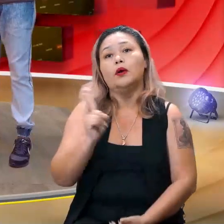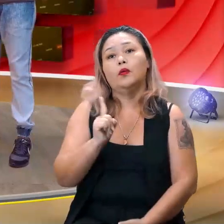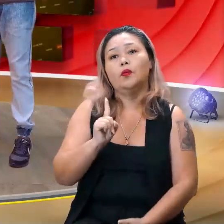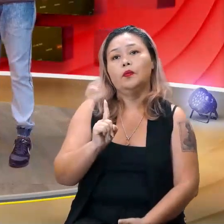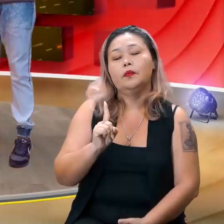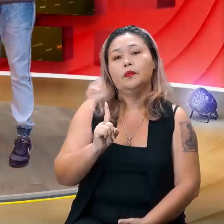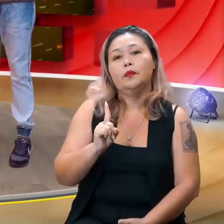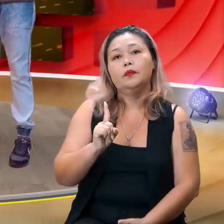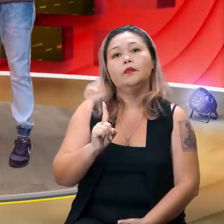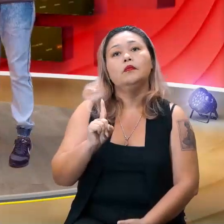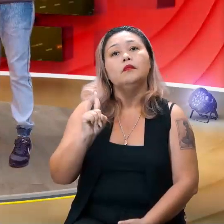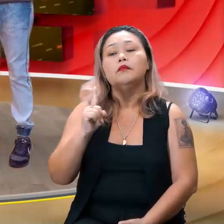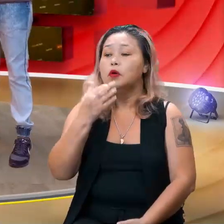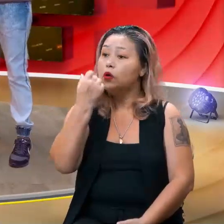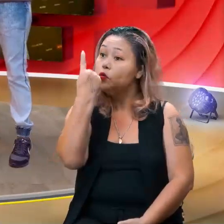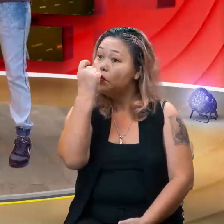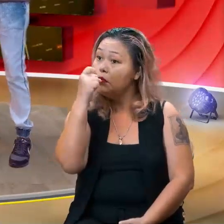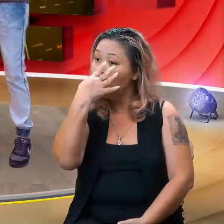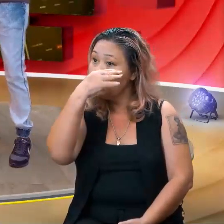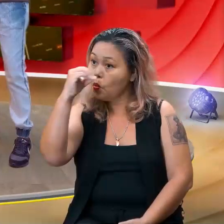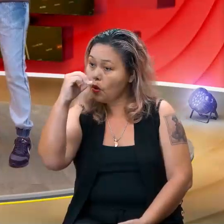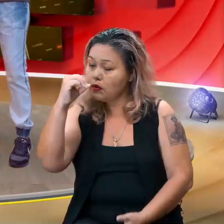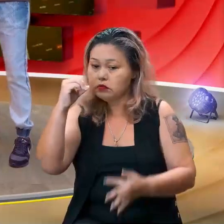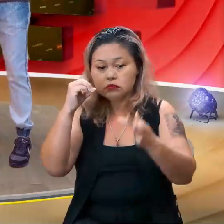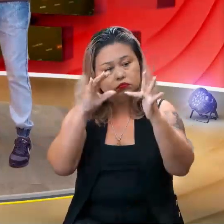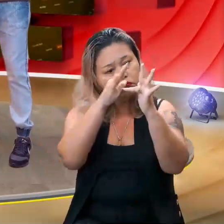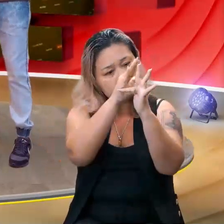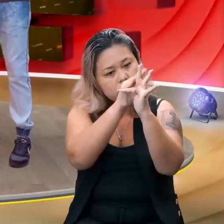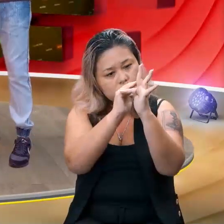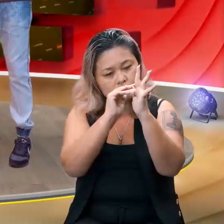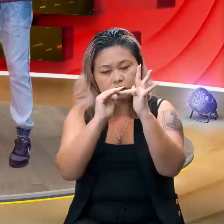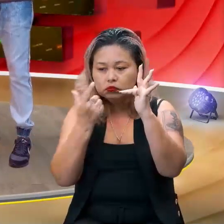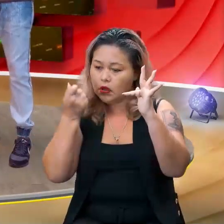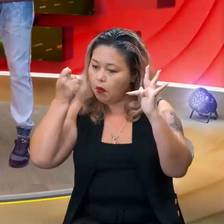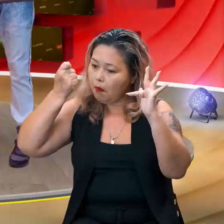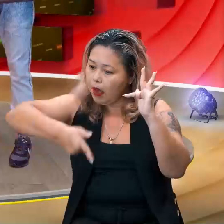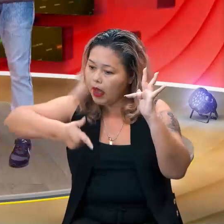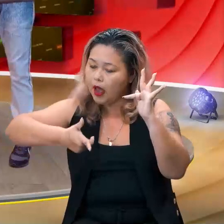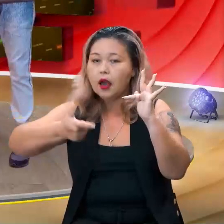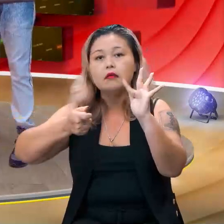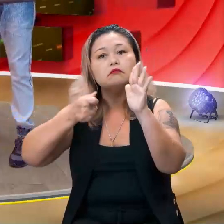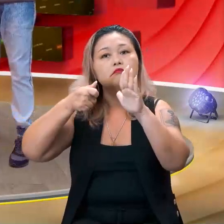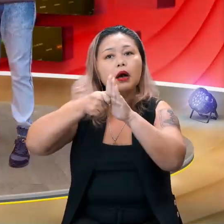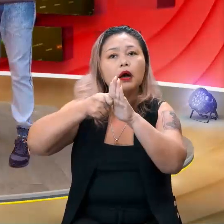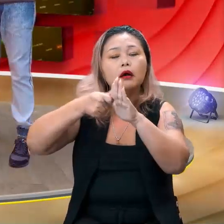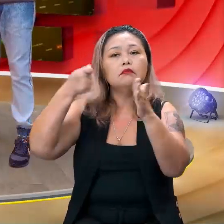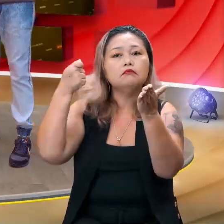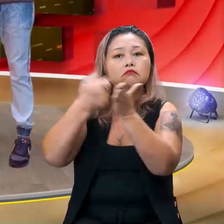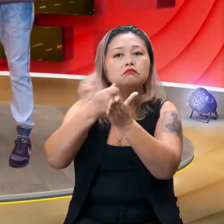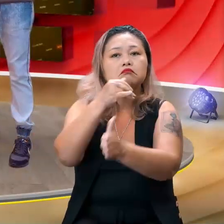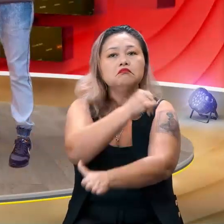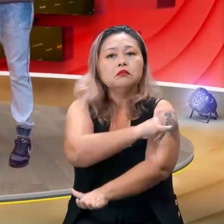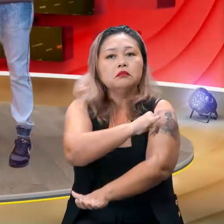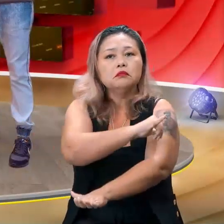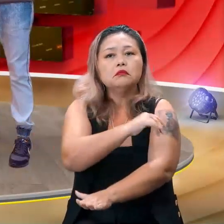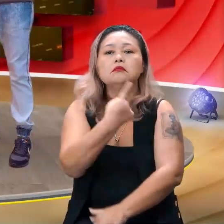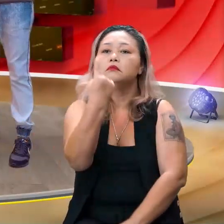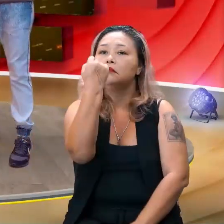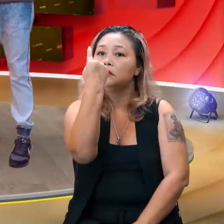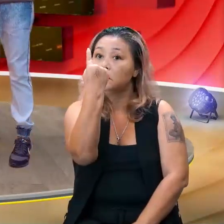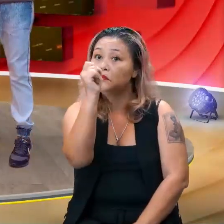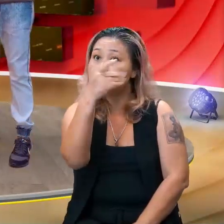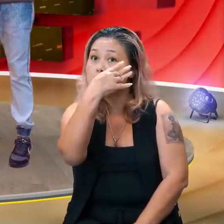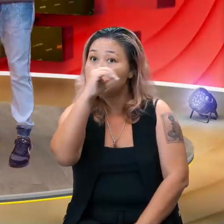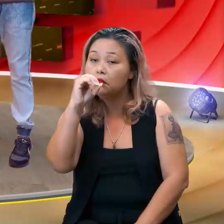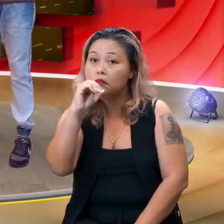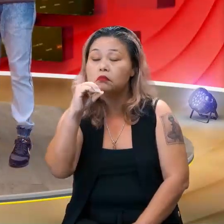Do 1.400. É a partir do planejamento. Eu vou comprar minha passagem. Pã, comprei a passagem. Já tenho ali 1.400. E eu